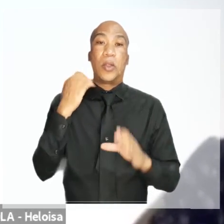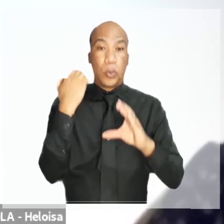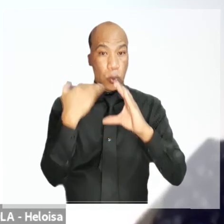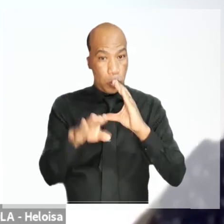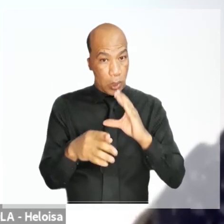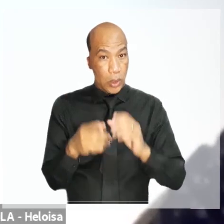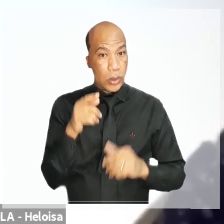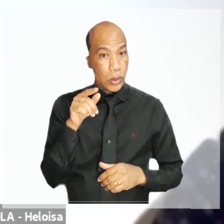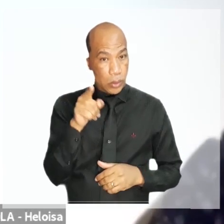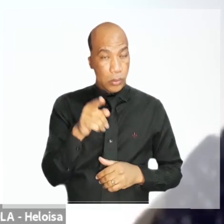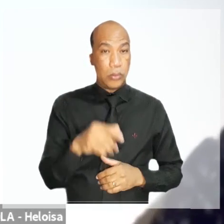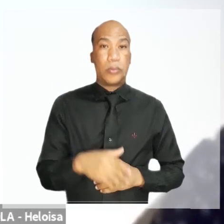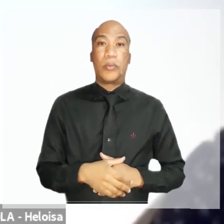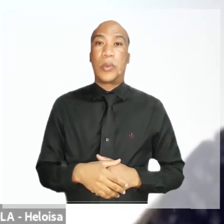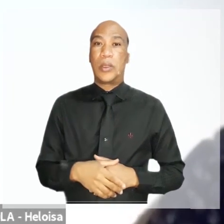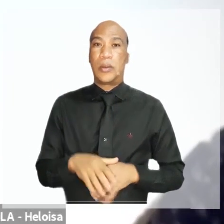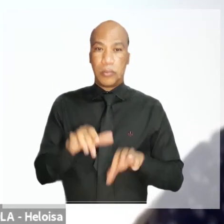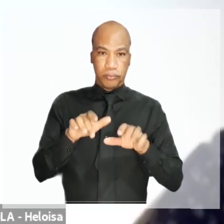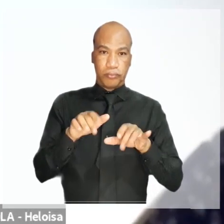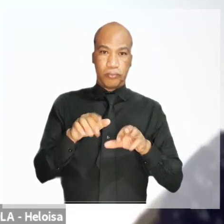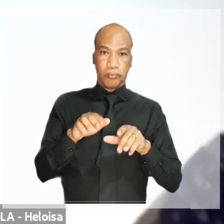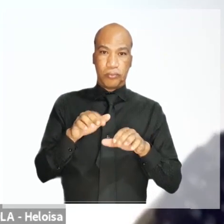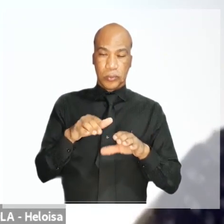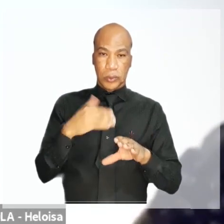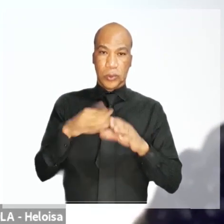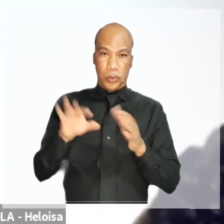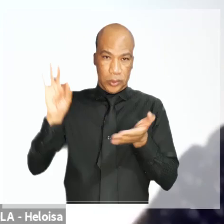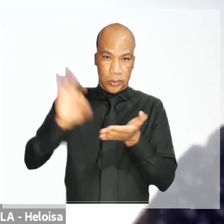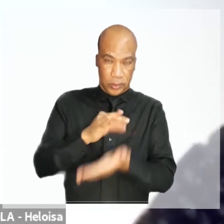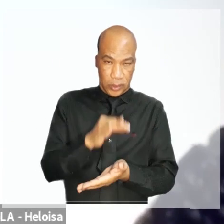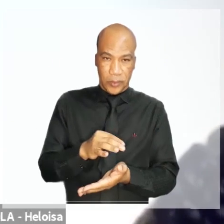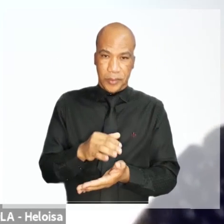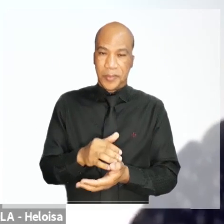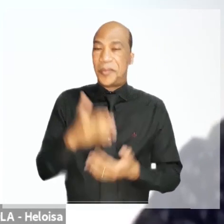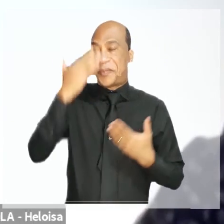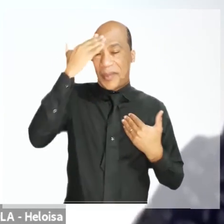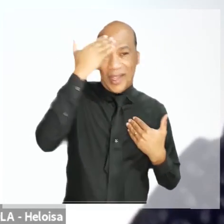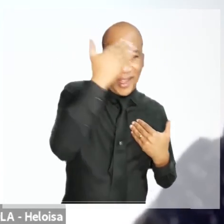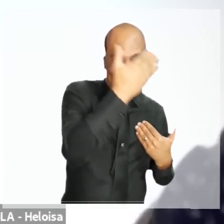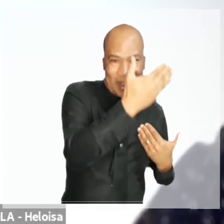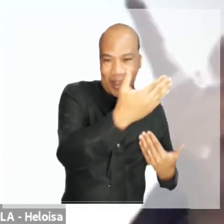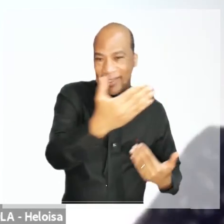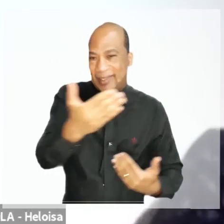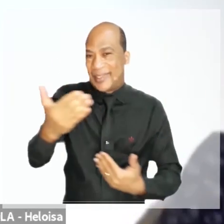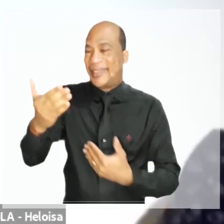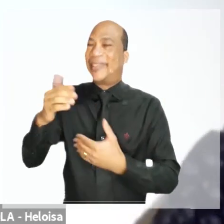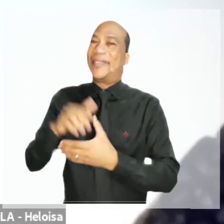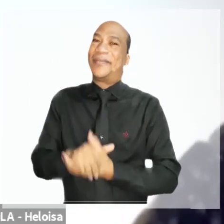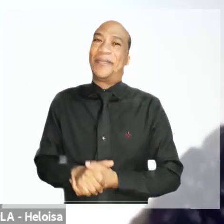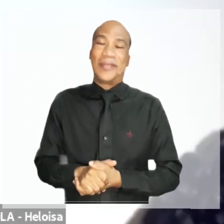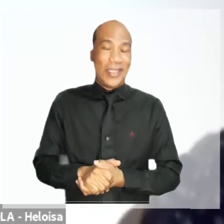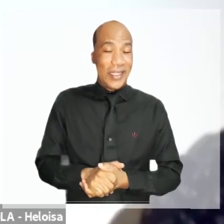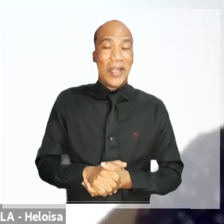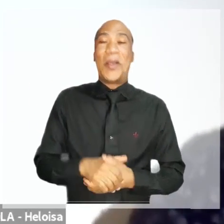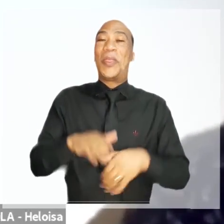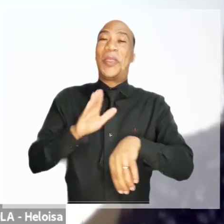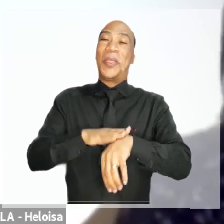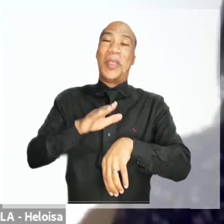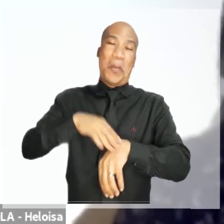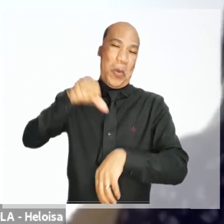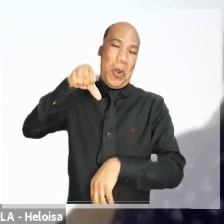nessas 9 horas que estivemos juntos aí no seminário. Muito obrigada a todos, bom dia e até ano que vem.